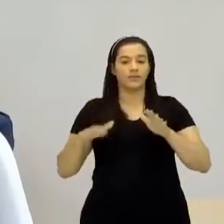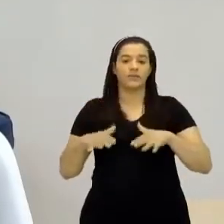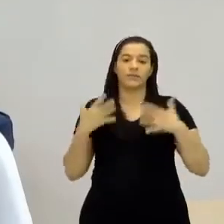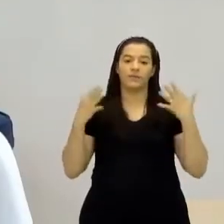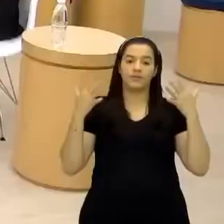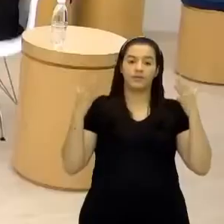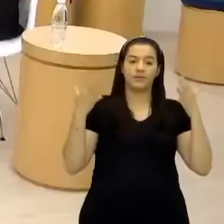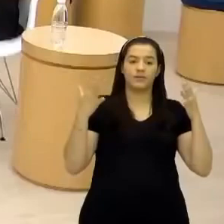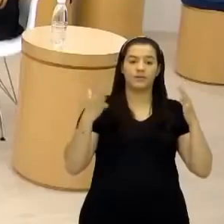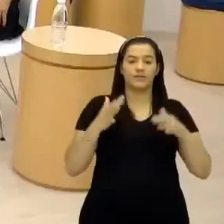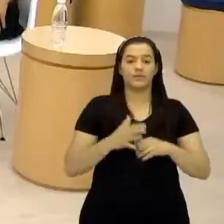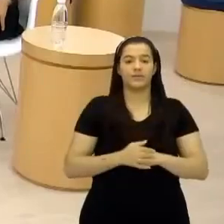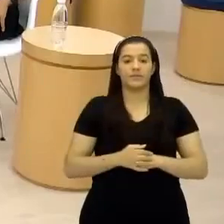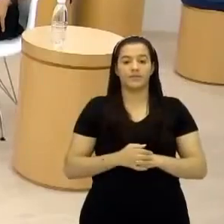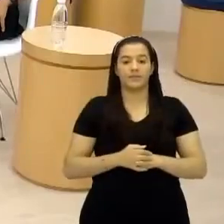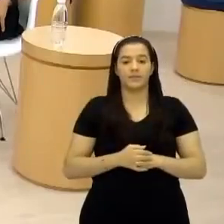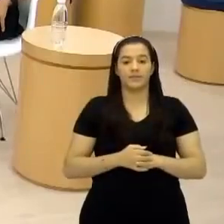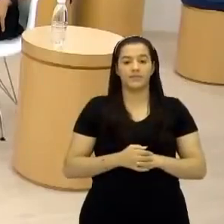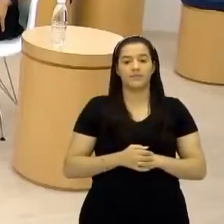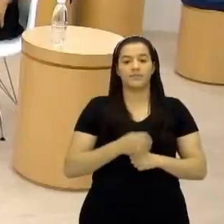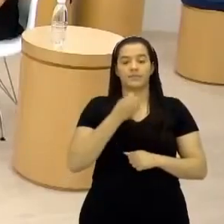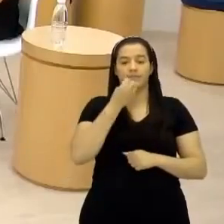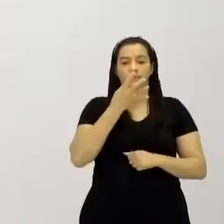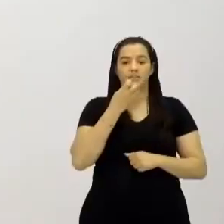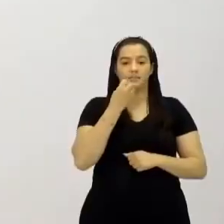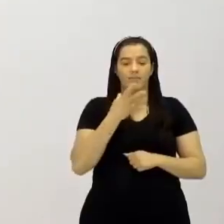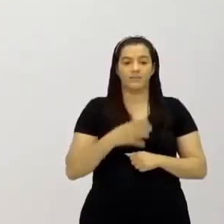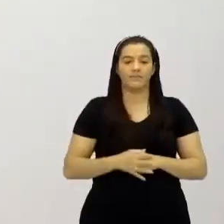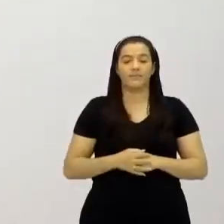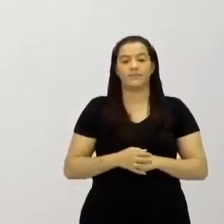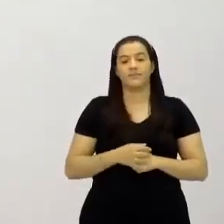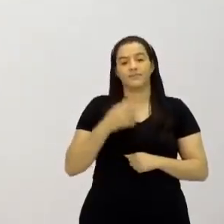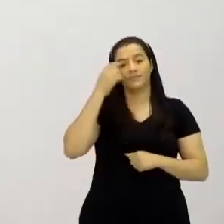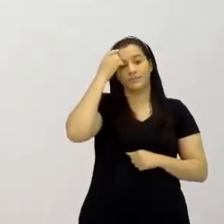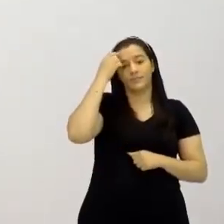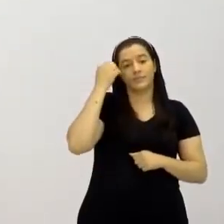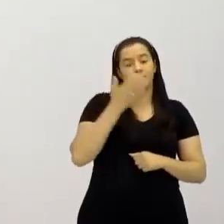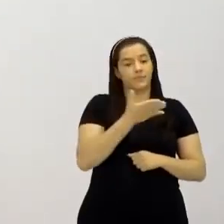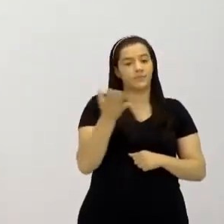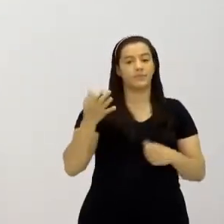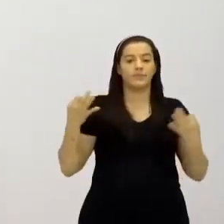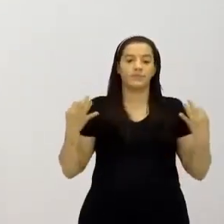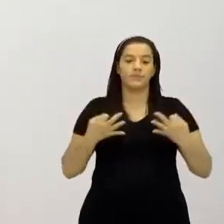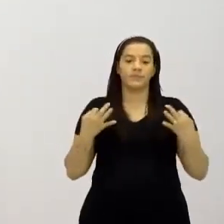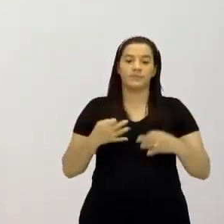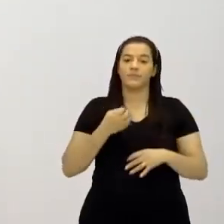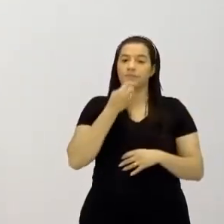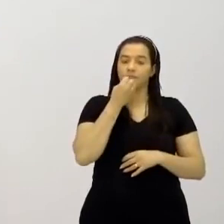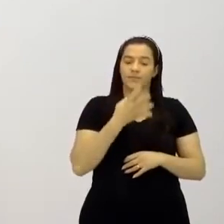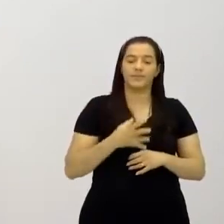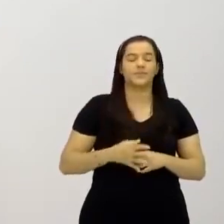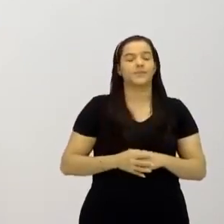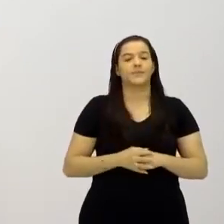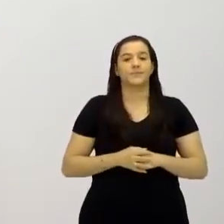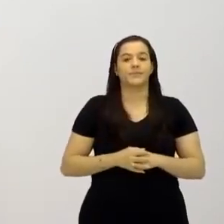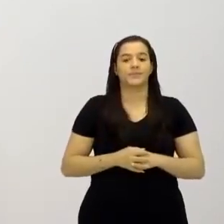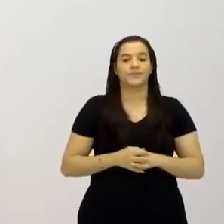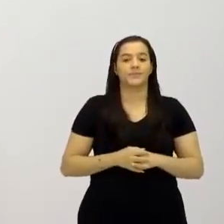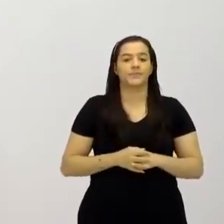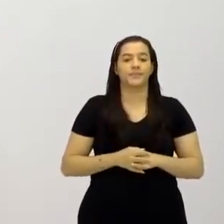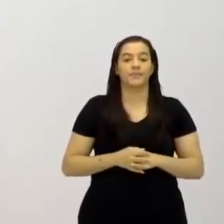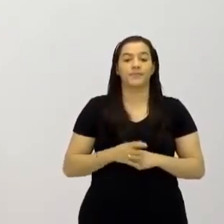mas... muito bom! Muito bom. É isso aí, pessoal. Perfeito, perfeito. Isso é muito bom. Olha só, tem